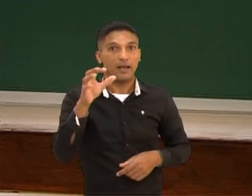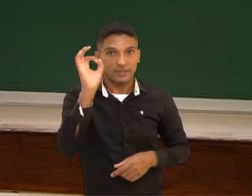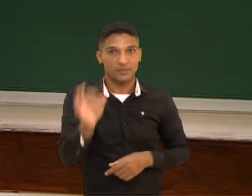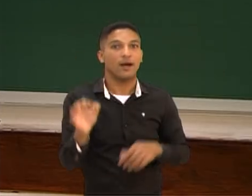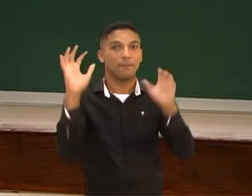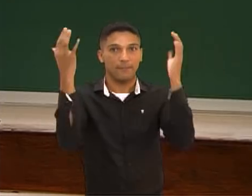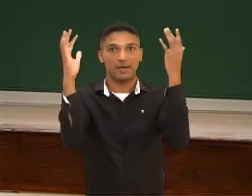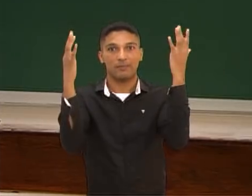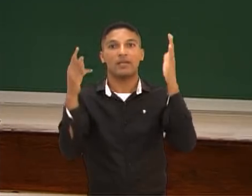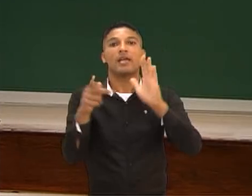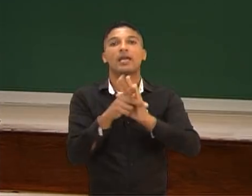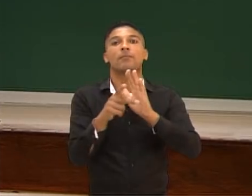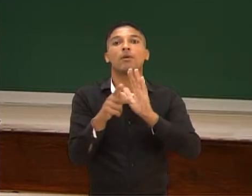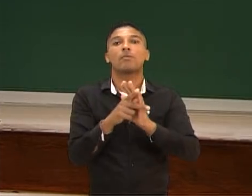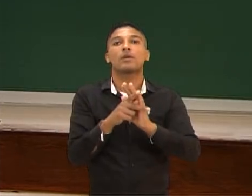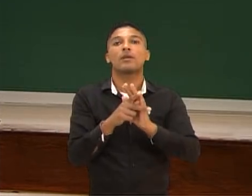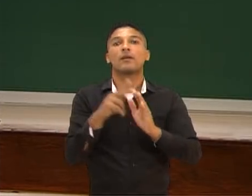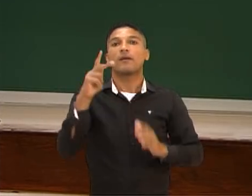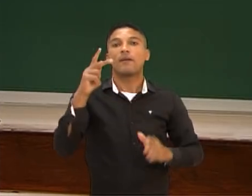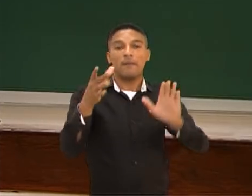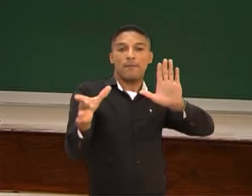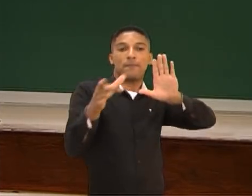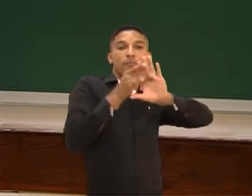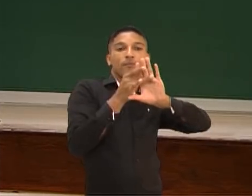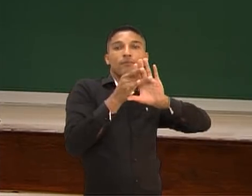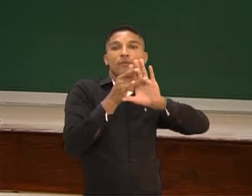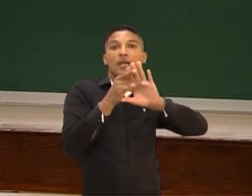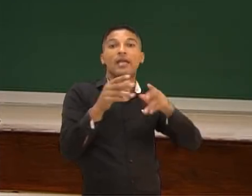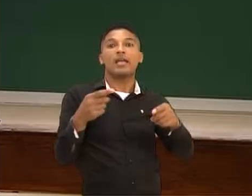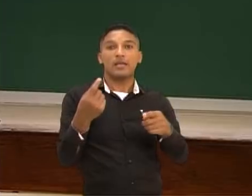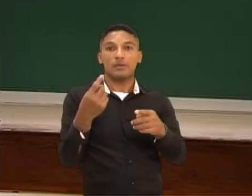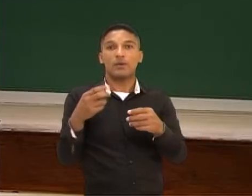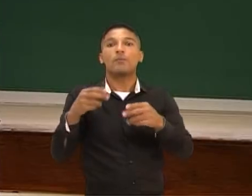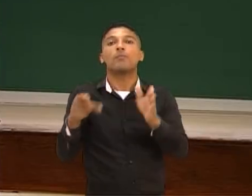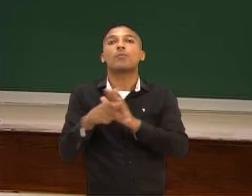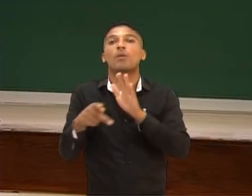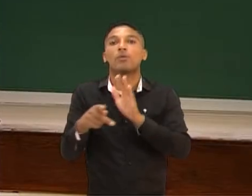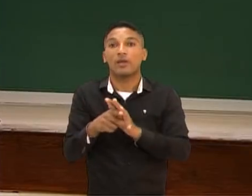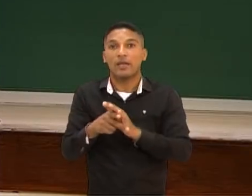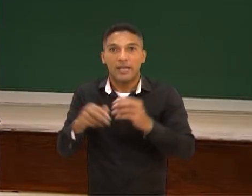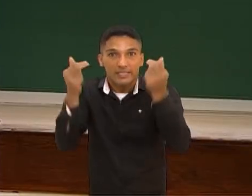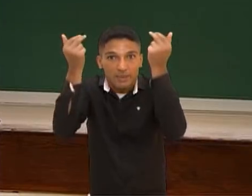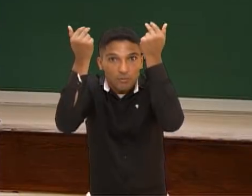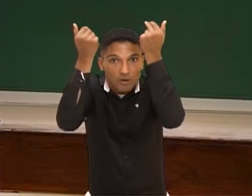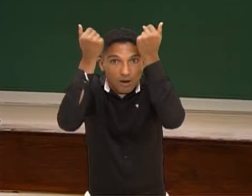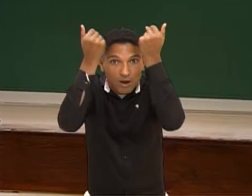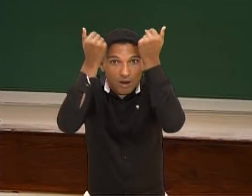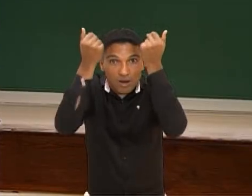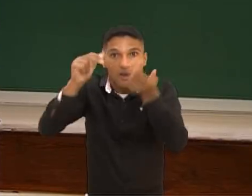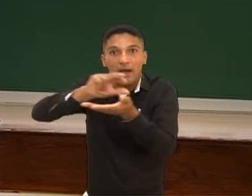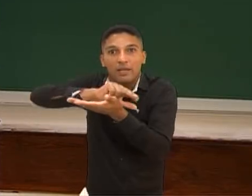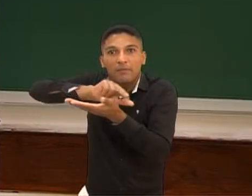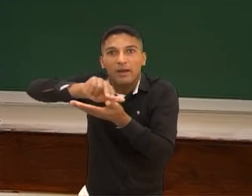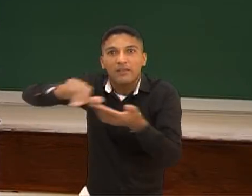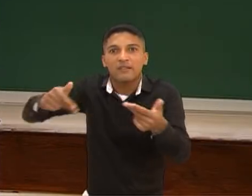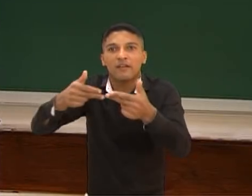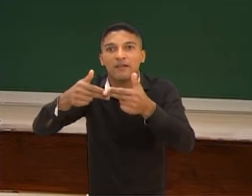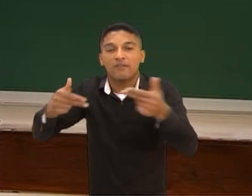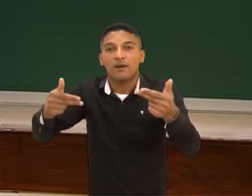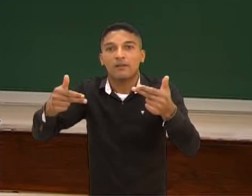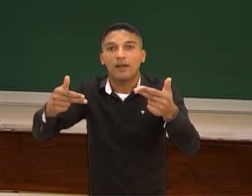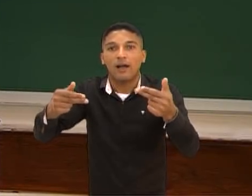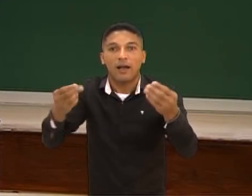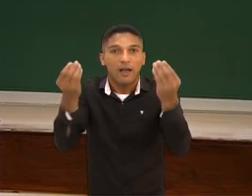personificação. É uma figura de linguagem que consiste em atribuir vida a seres que não têm vida. Né? Então, parabéns para quem conseguiu se lembrar. A gente tem